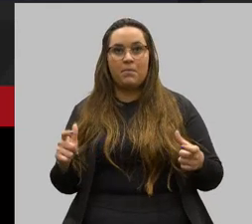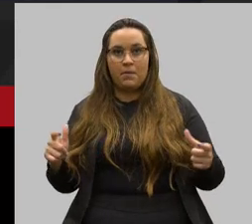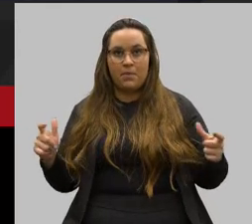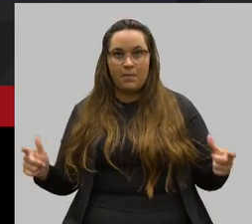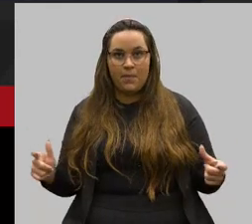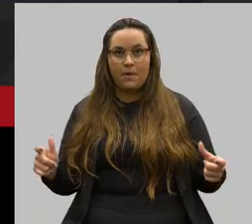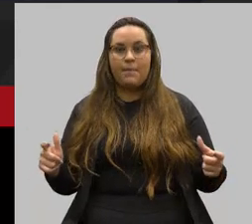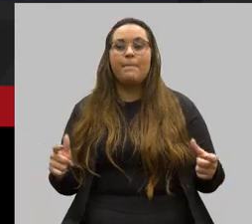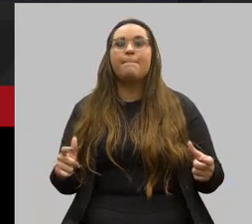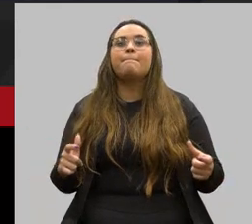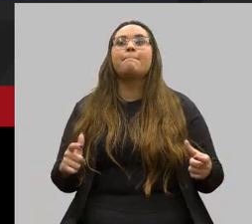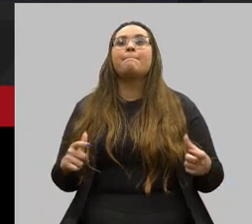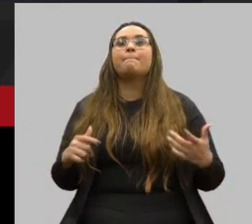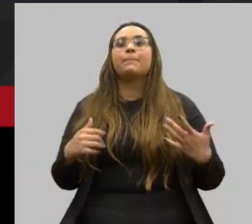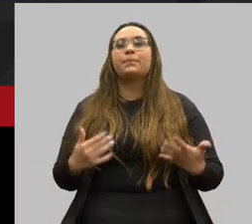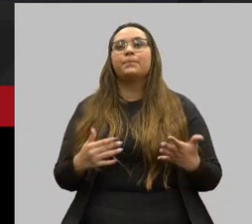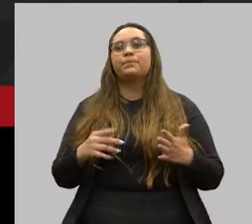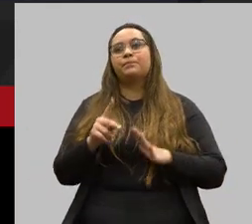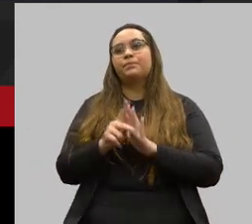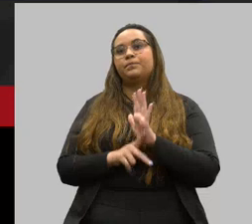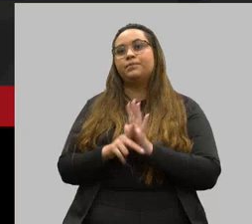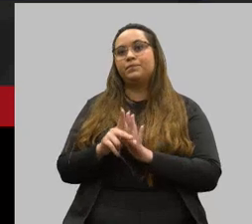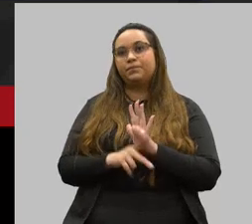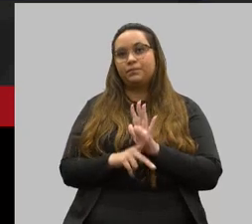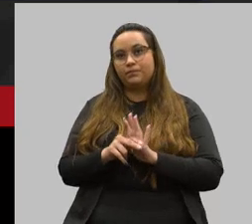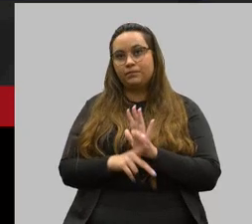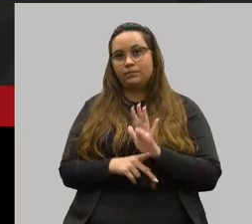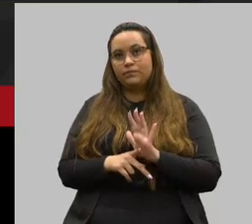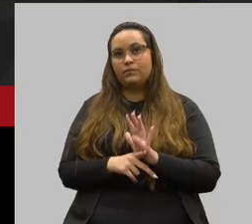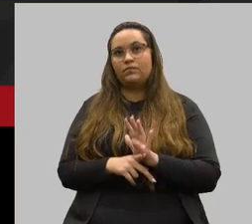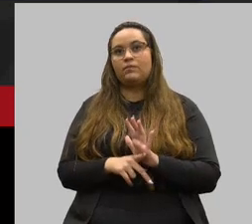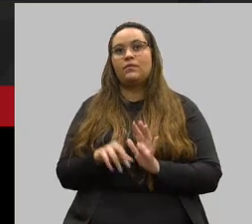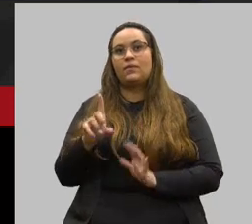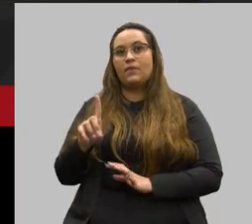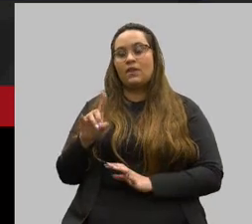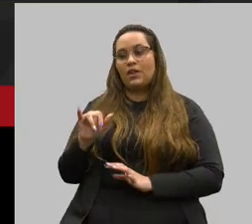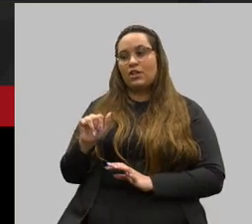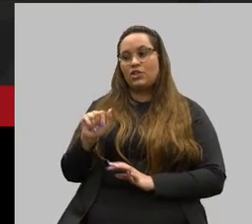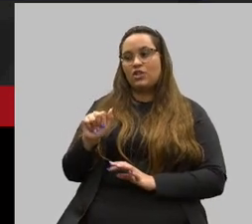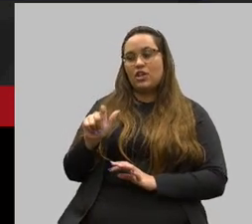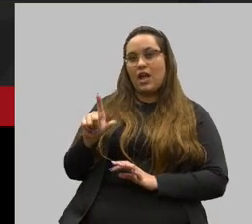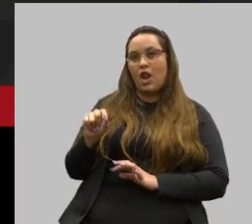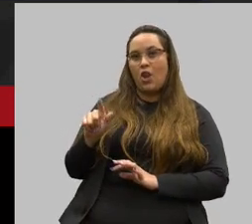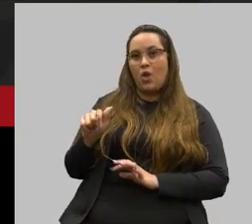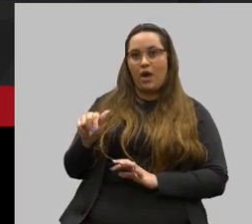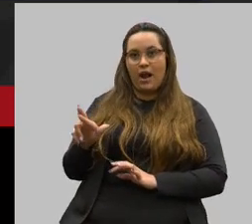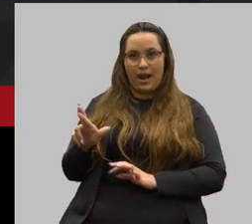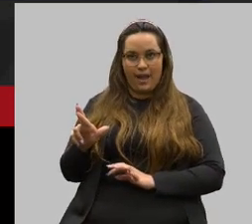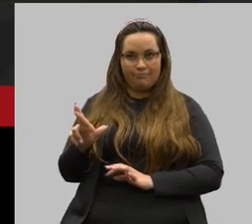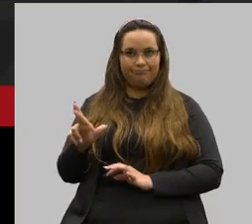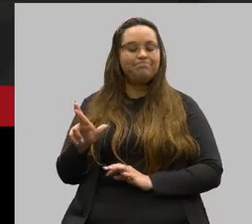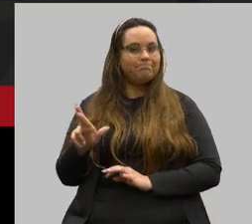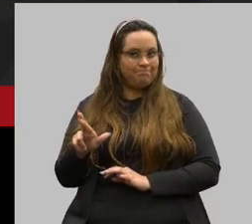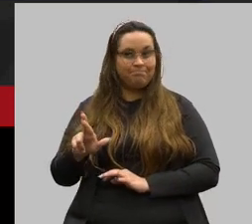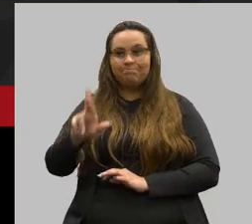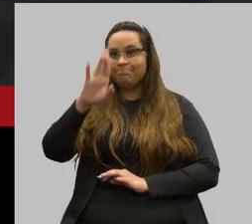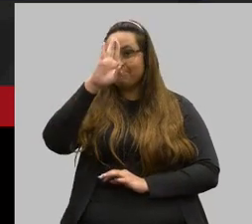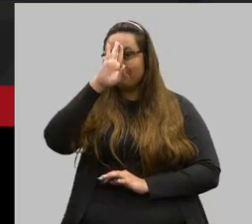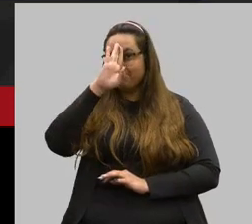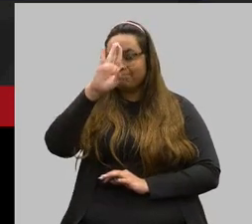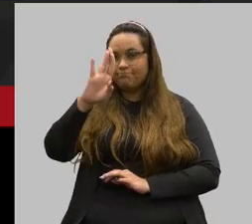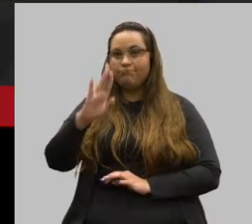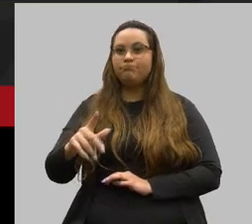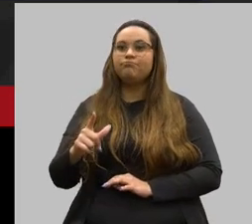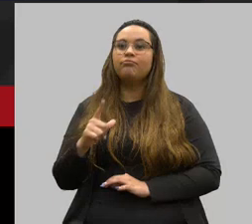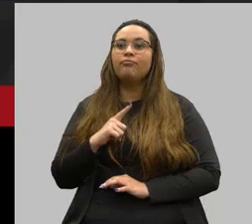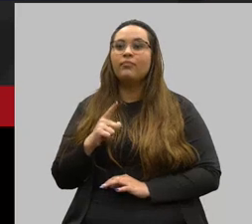do então projeto em programa dialogar exatamente para que nós tenhamos ações eh